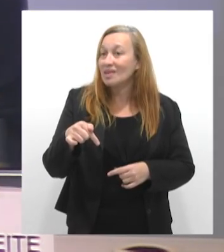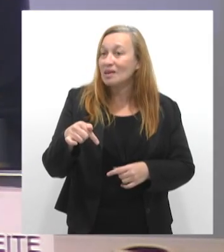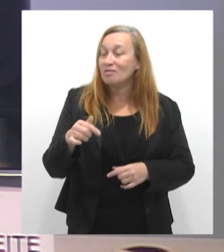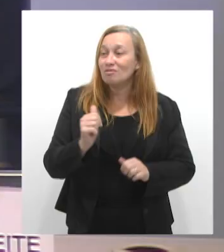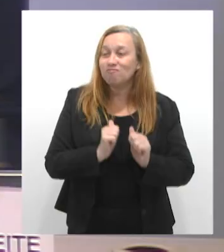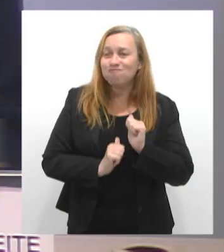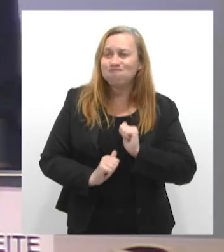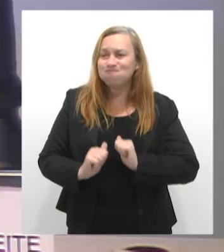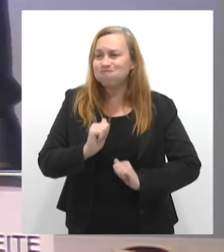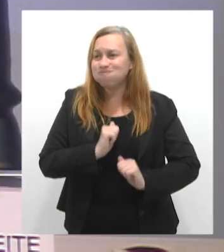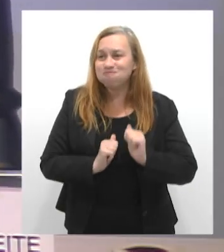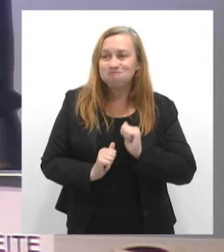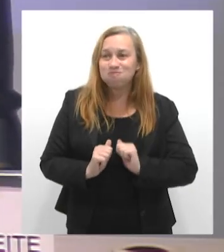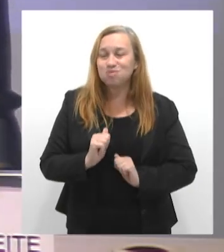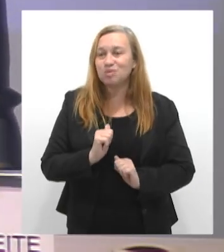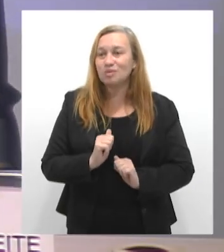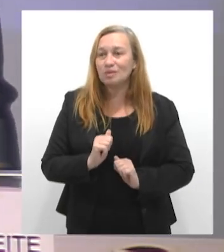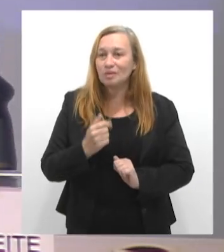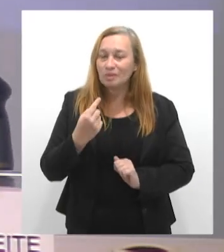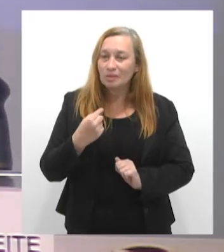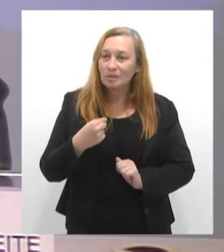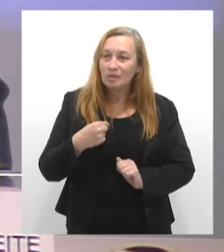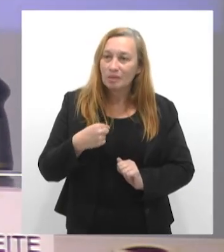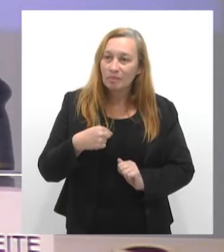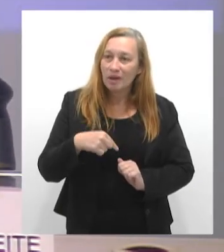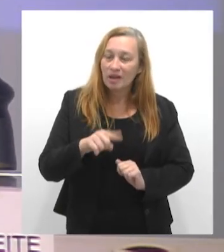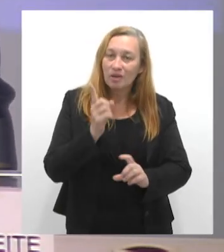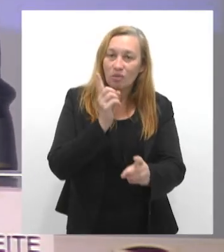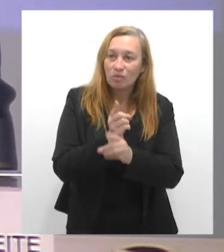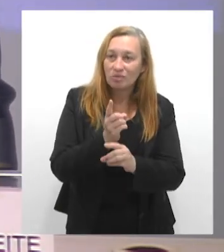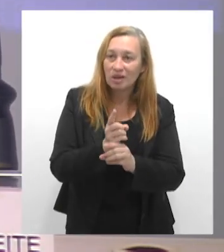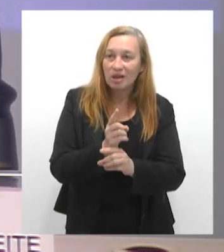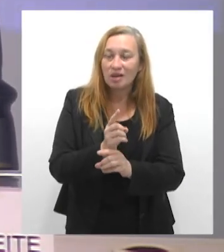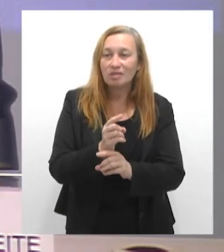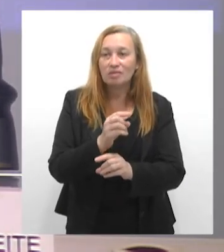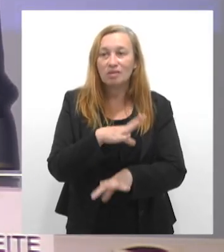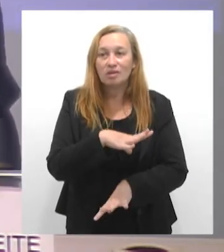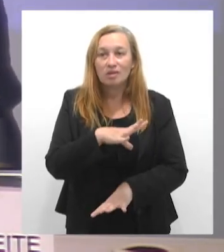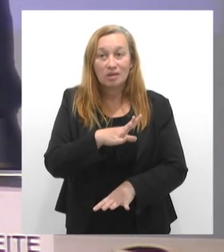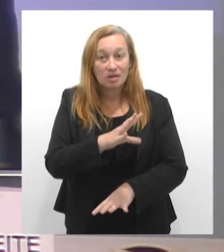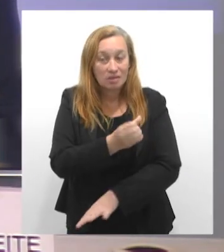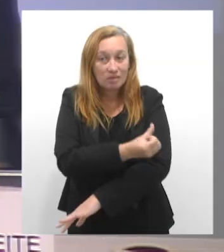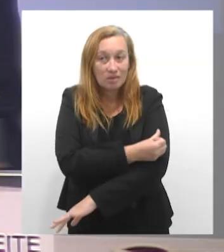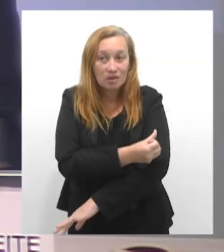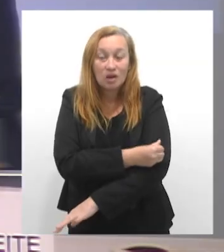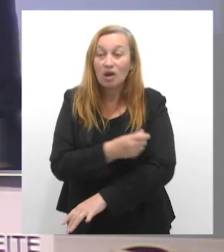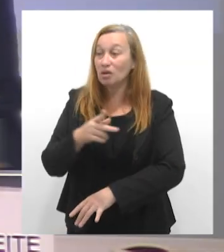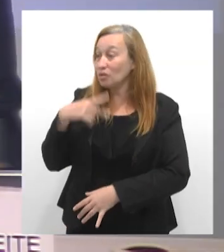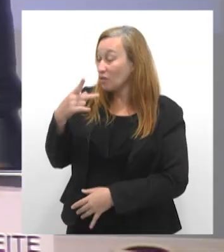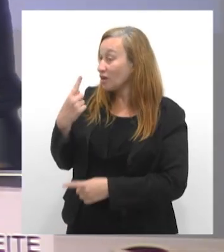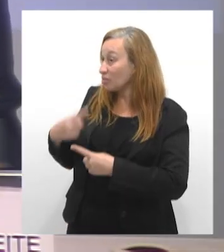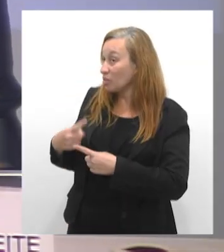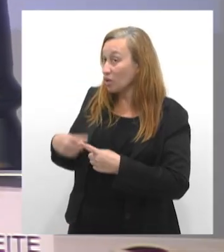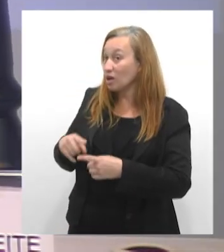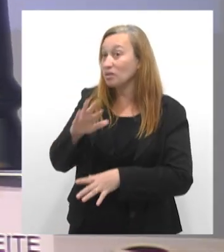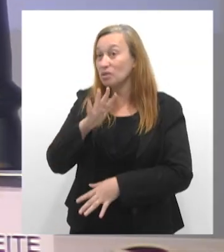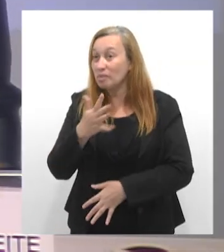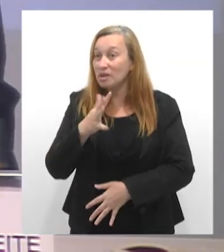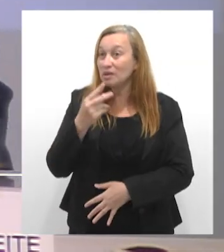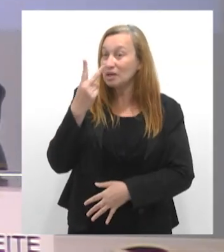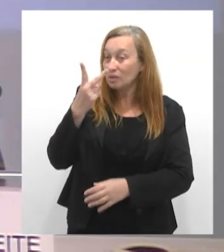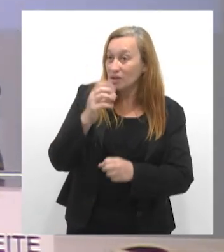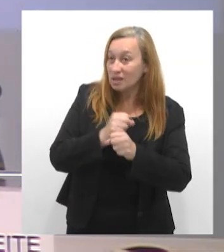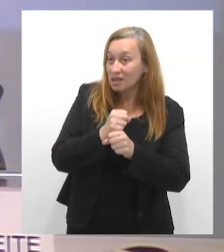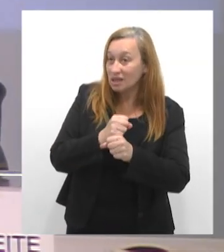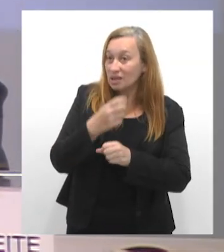angústia para enfrentar a garotada do 6º ano. E eu estou falando disso porque eu estou há mais ou menos 2 anos e